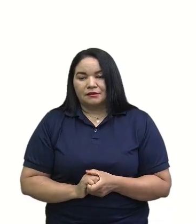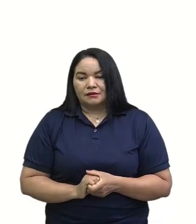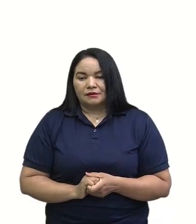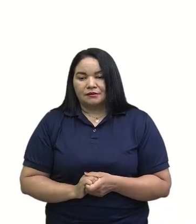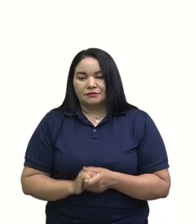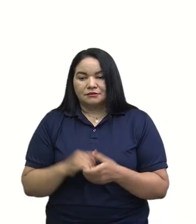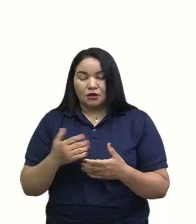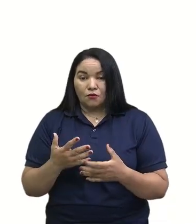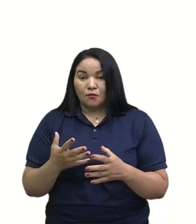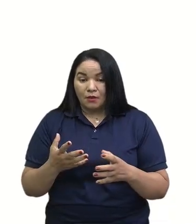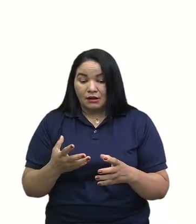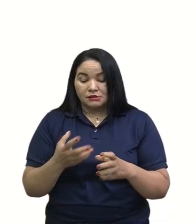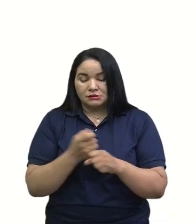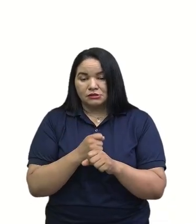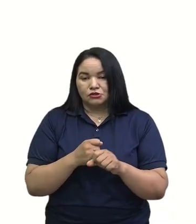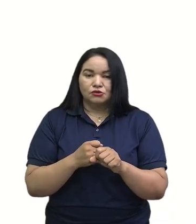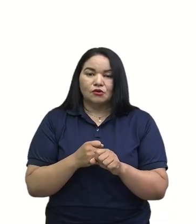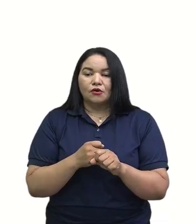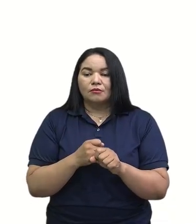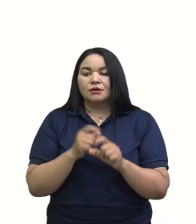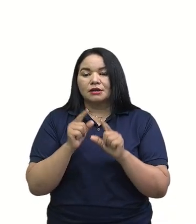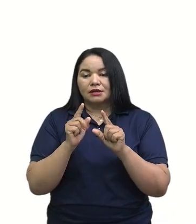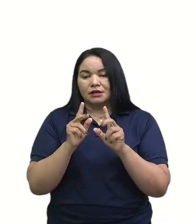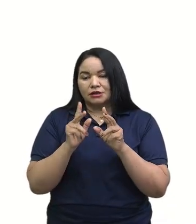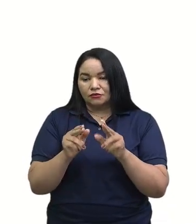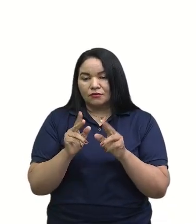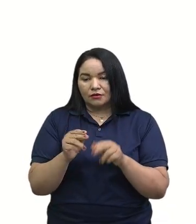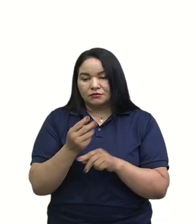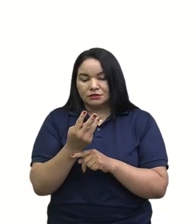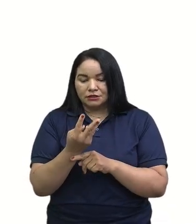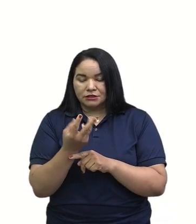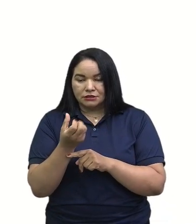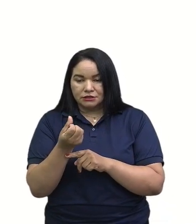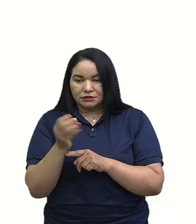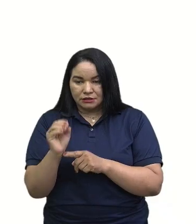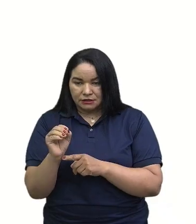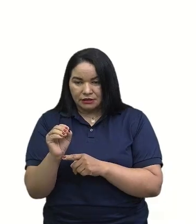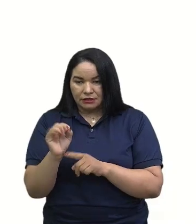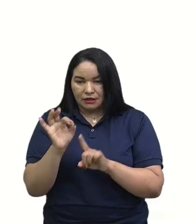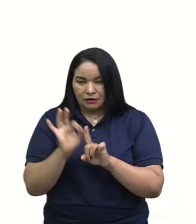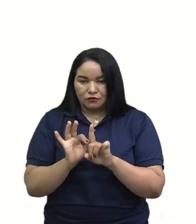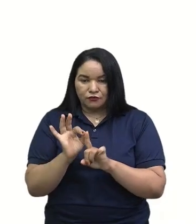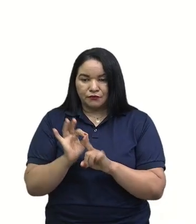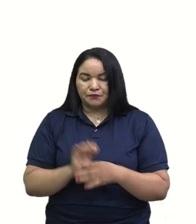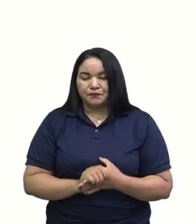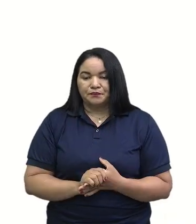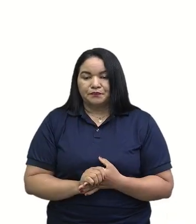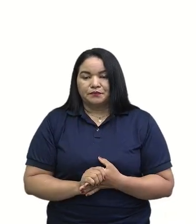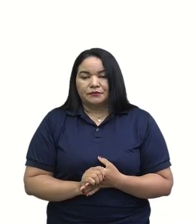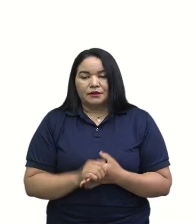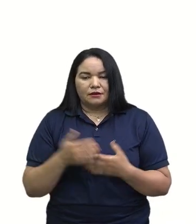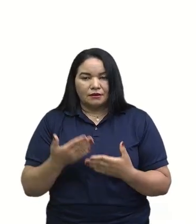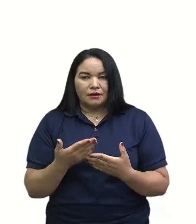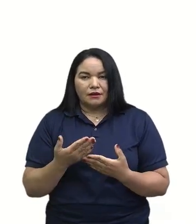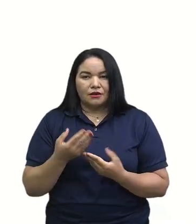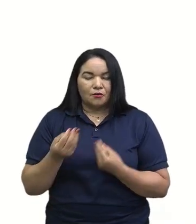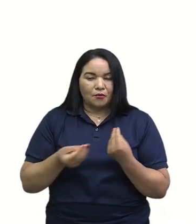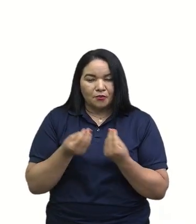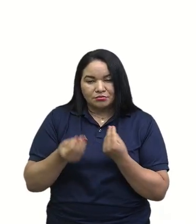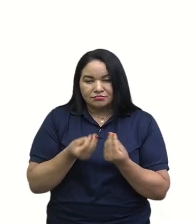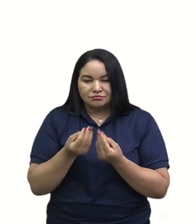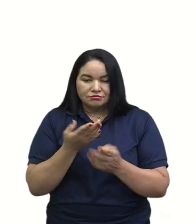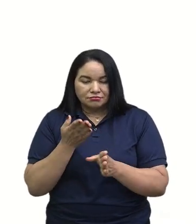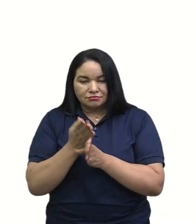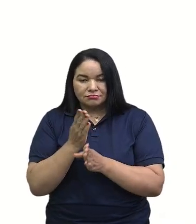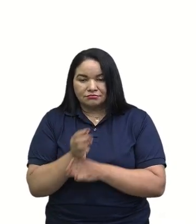a soma deles que é igual a 360. Tudo bem? Dito isto, vamos resolver, vamos ver quanto é que é o valor do